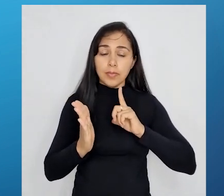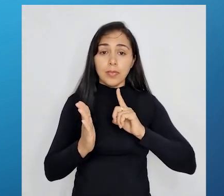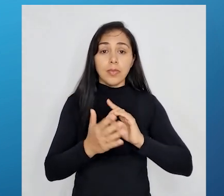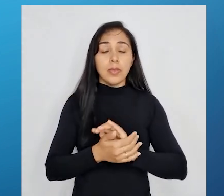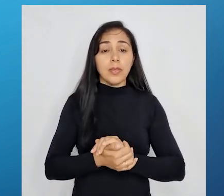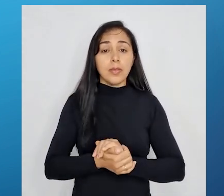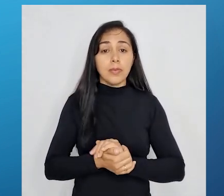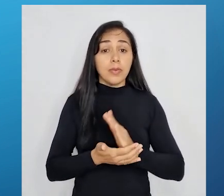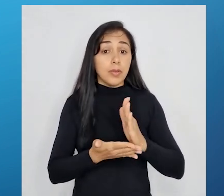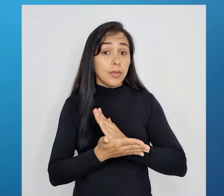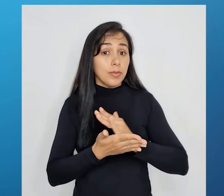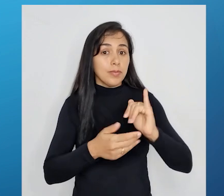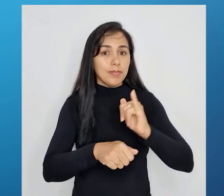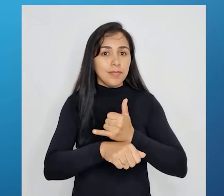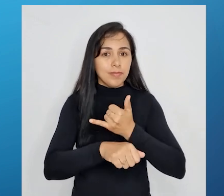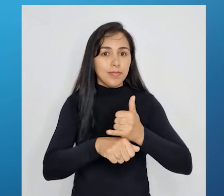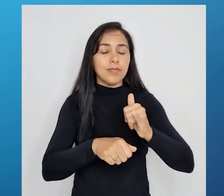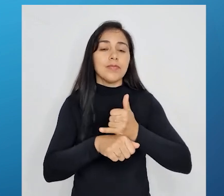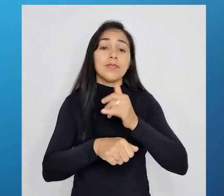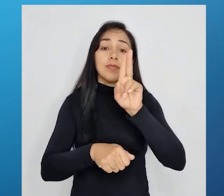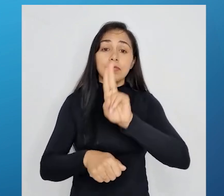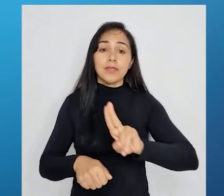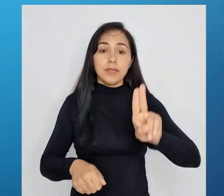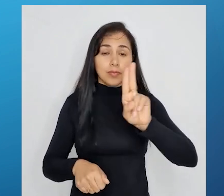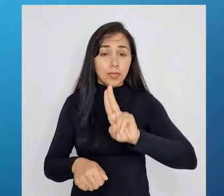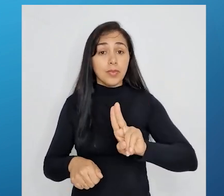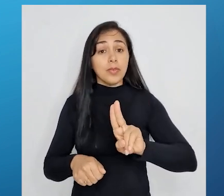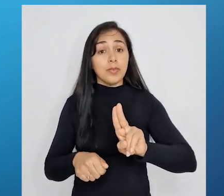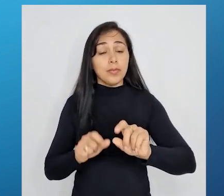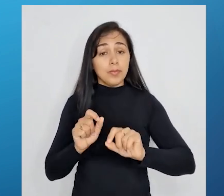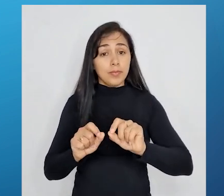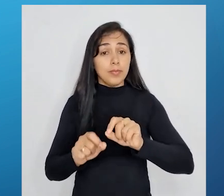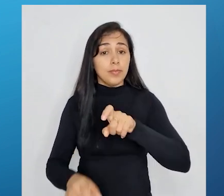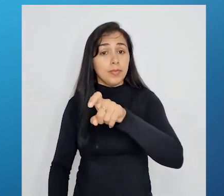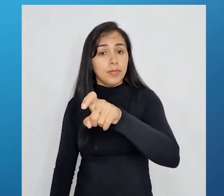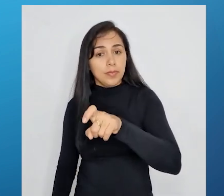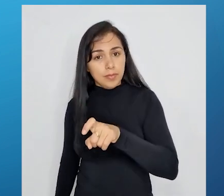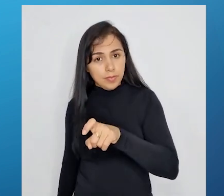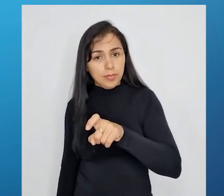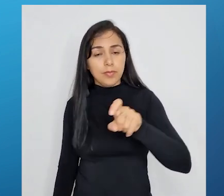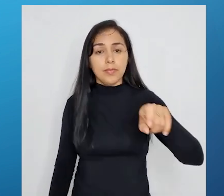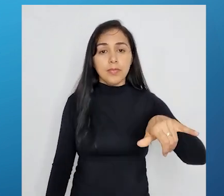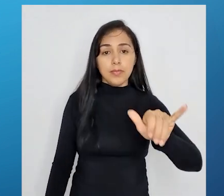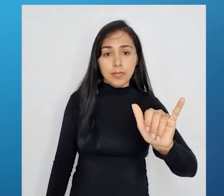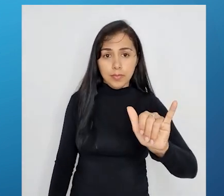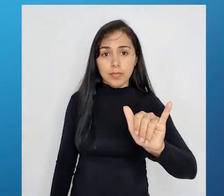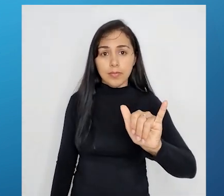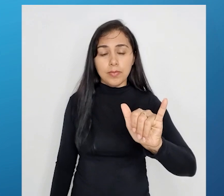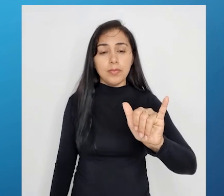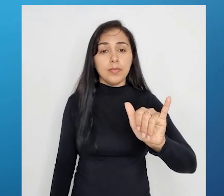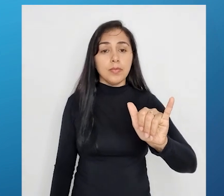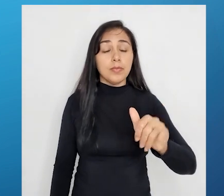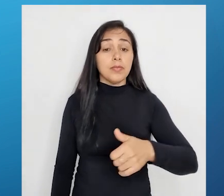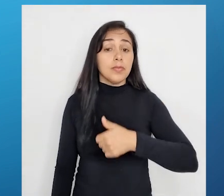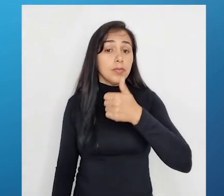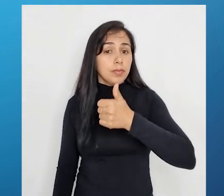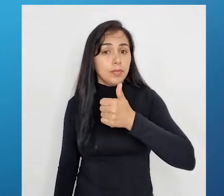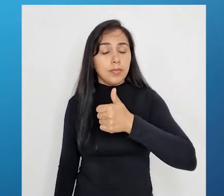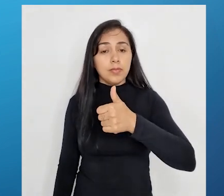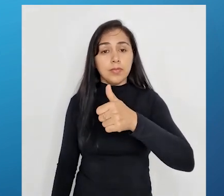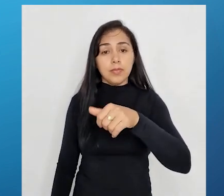método geométrico, né? Que a gente usa aqui as coordenadas x e y. E a primeira equação, digamos